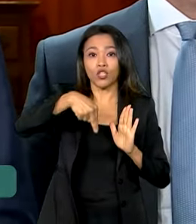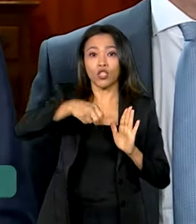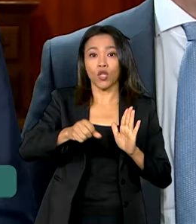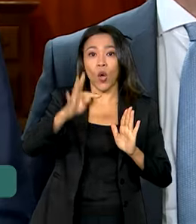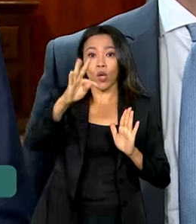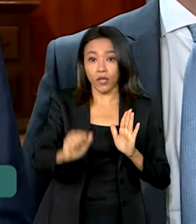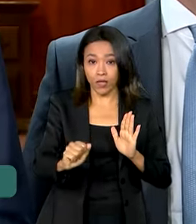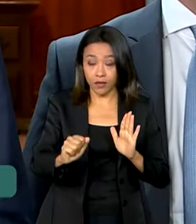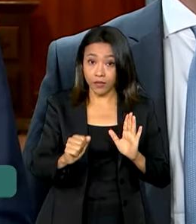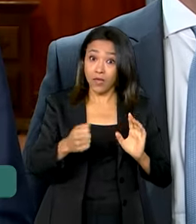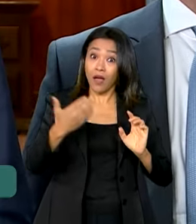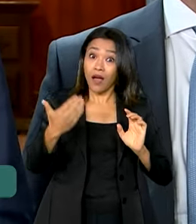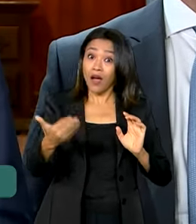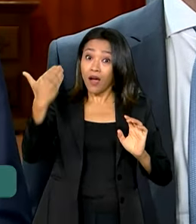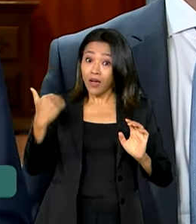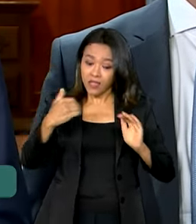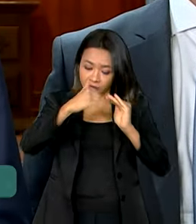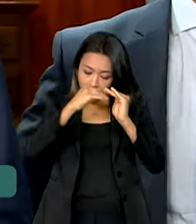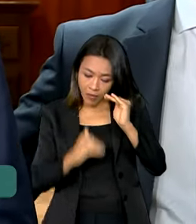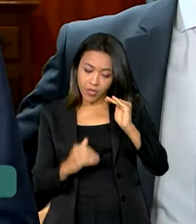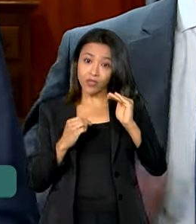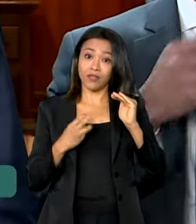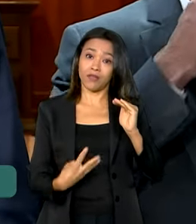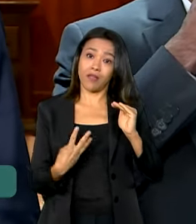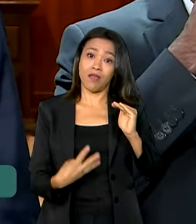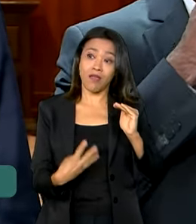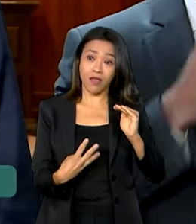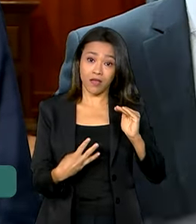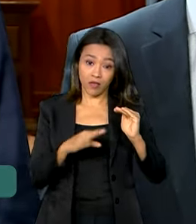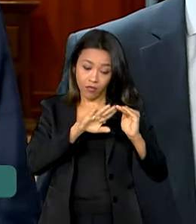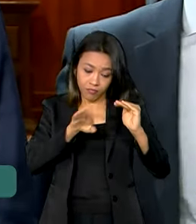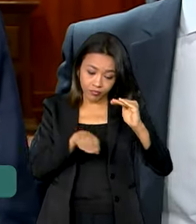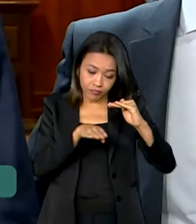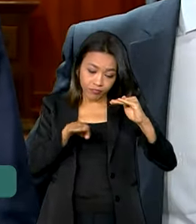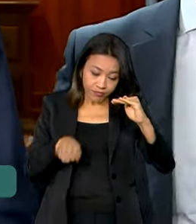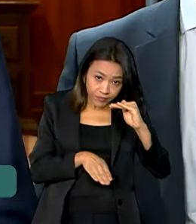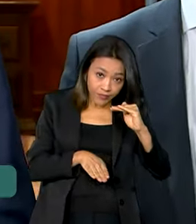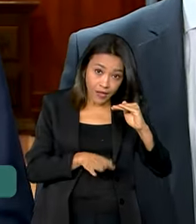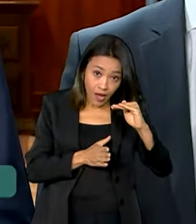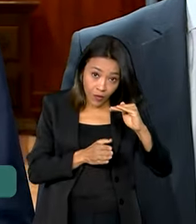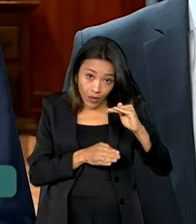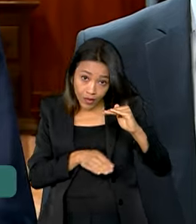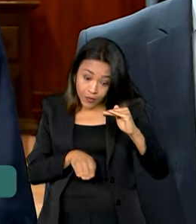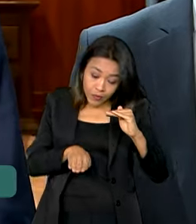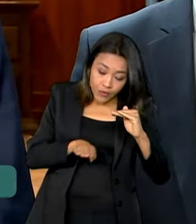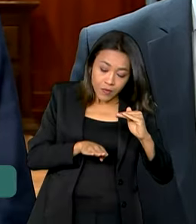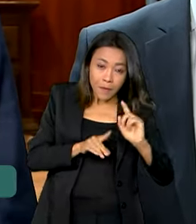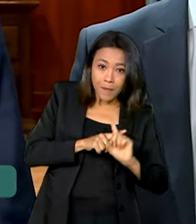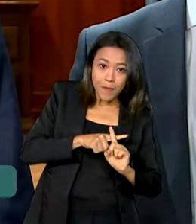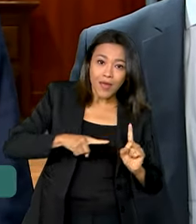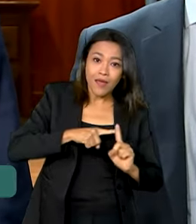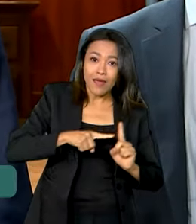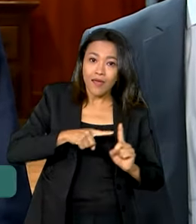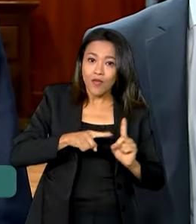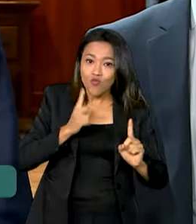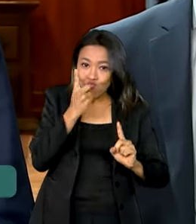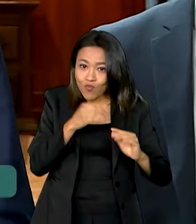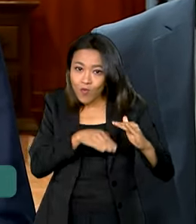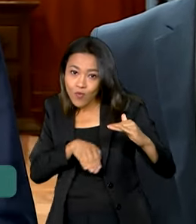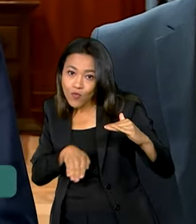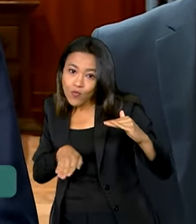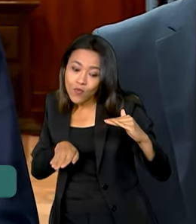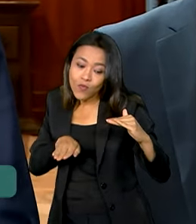3 degraus abaixo do grau de investimento e estamos a meio degrau porque nós estamos a um degrau com um